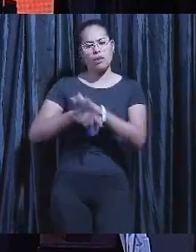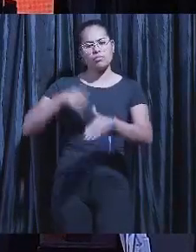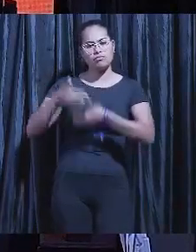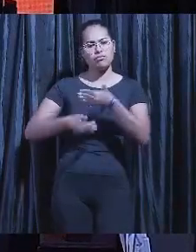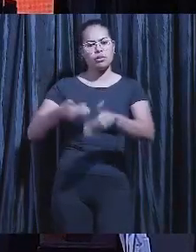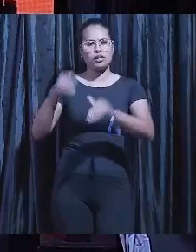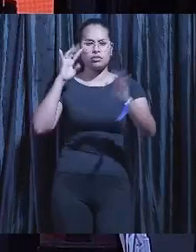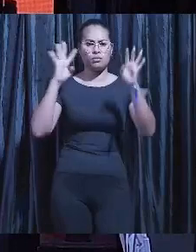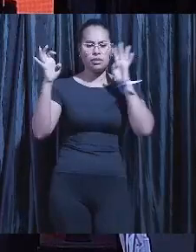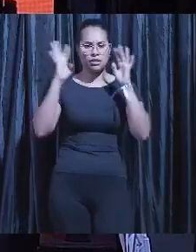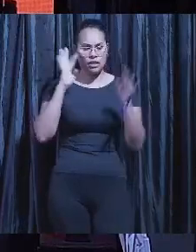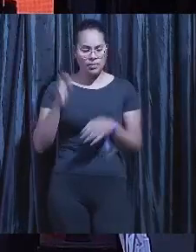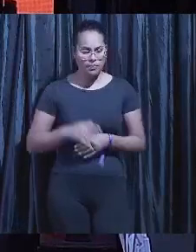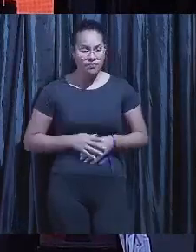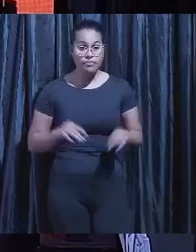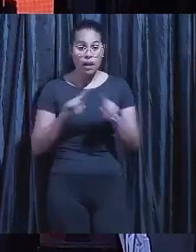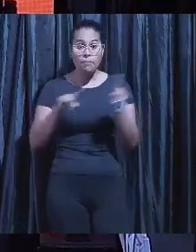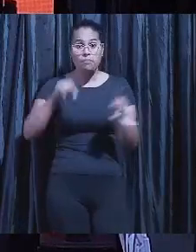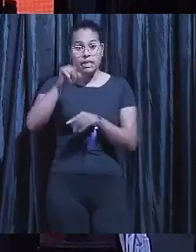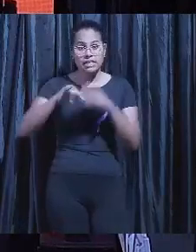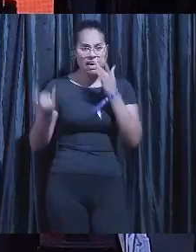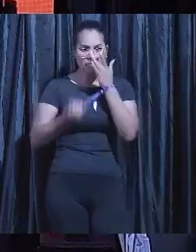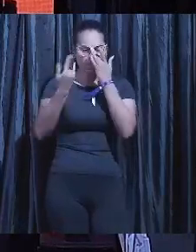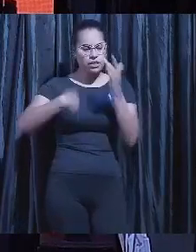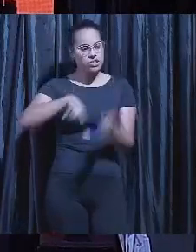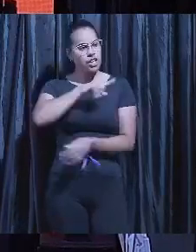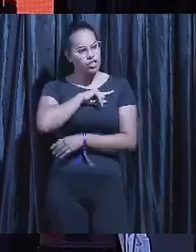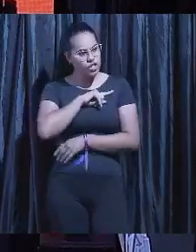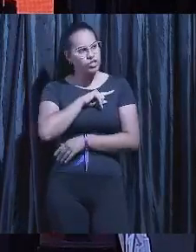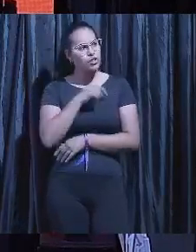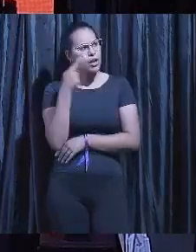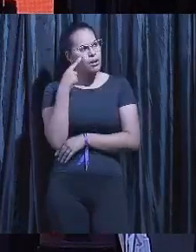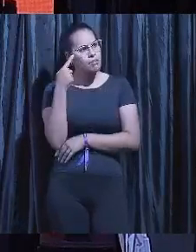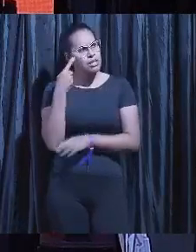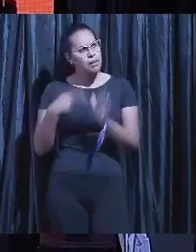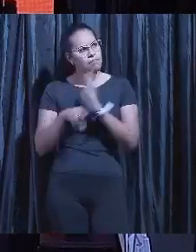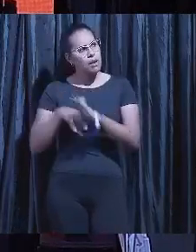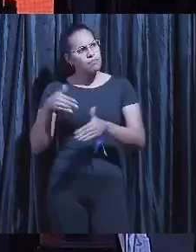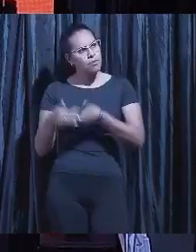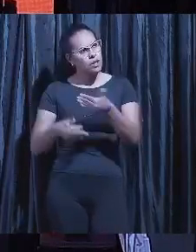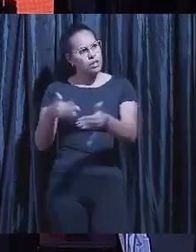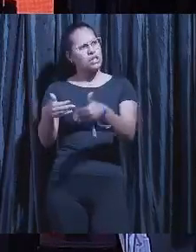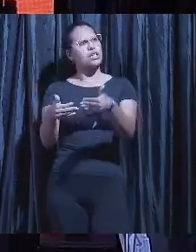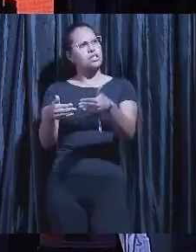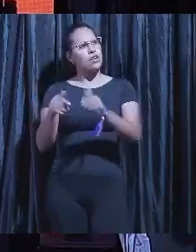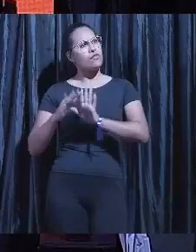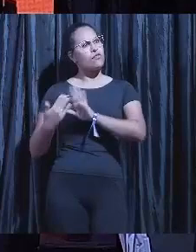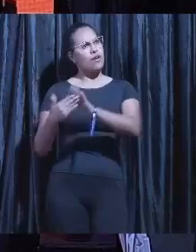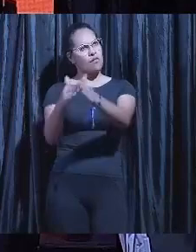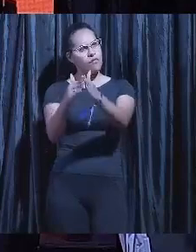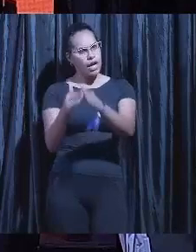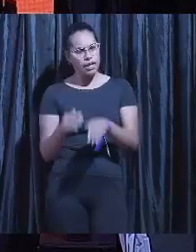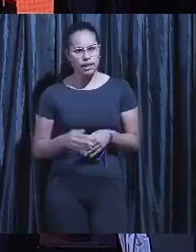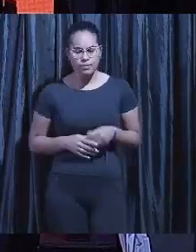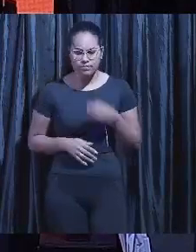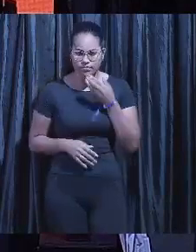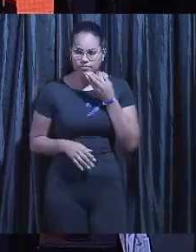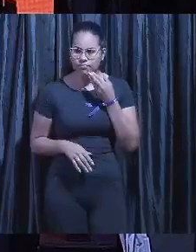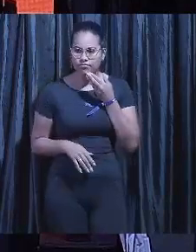Mas é muito importante a gente pensar esse processo da favela como potência. Estou falando disso, mas não estou falando de favela